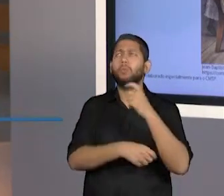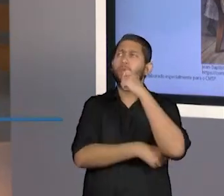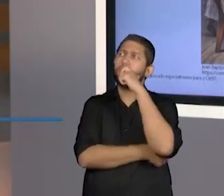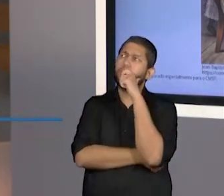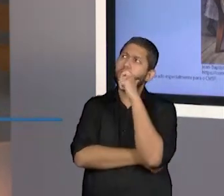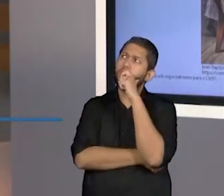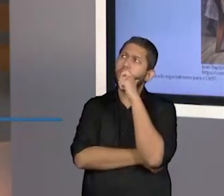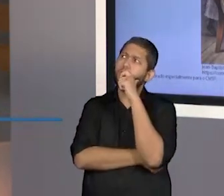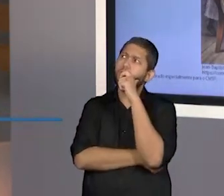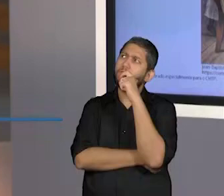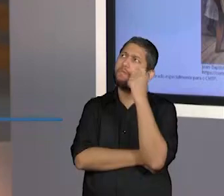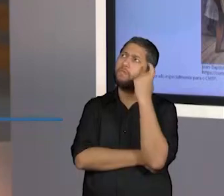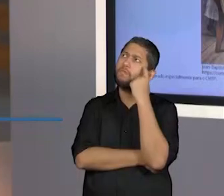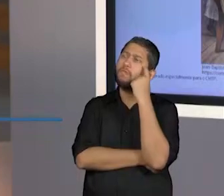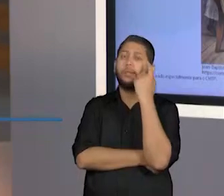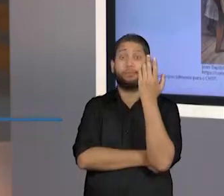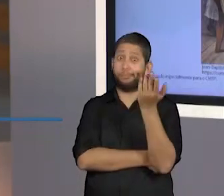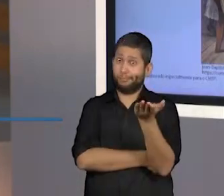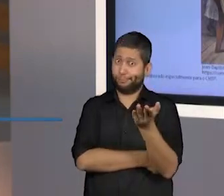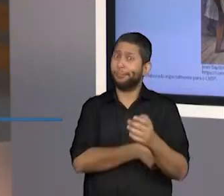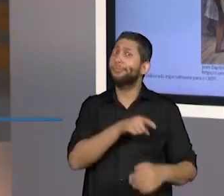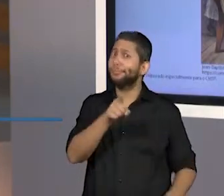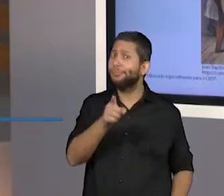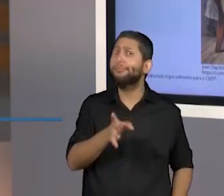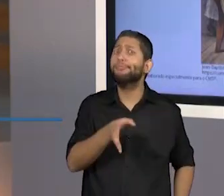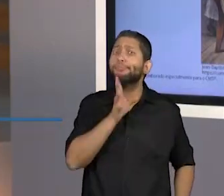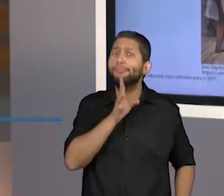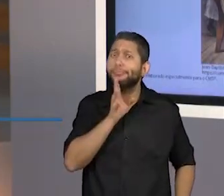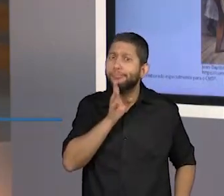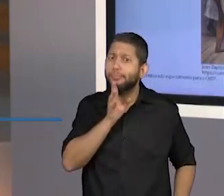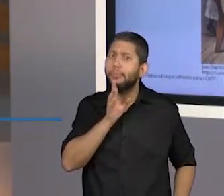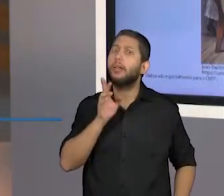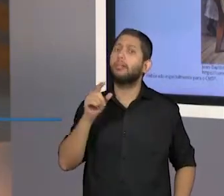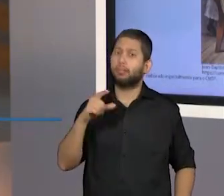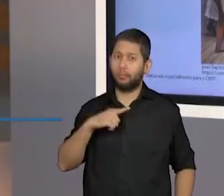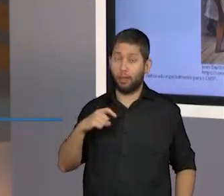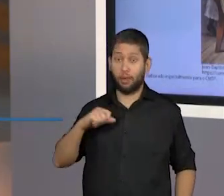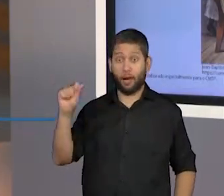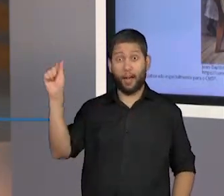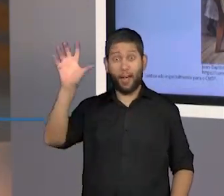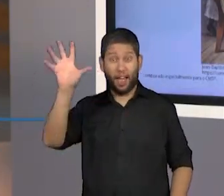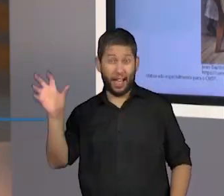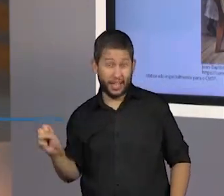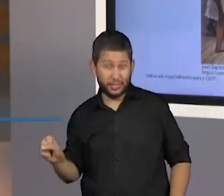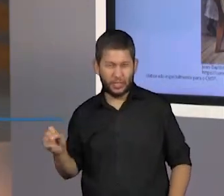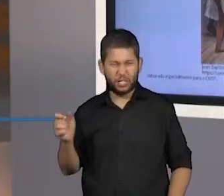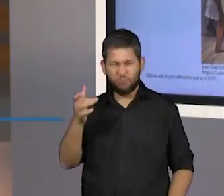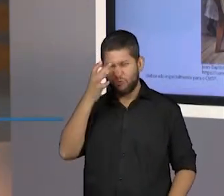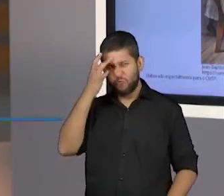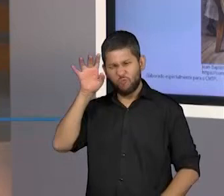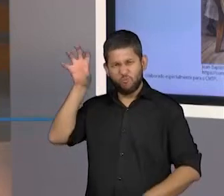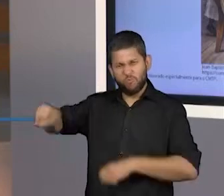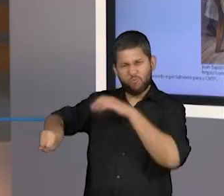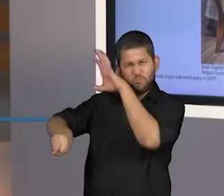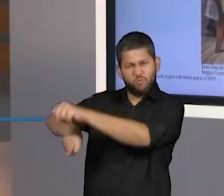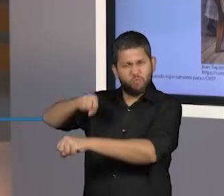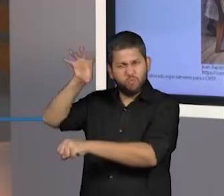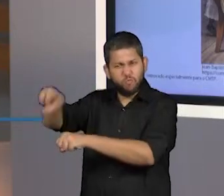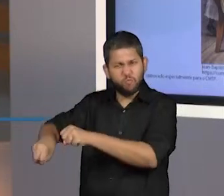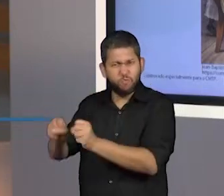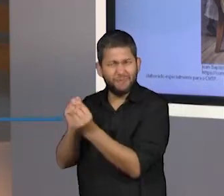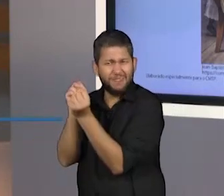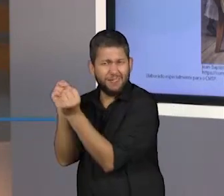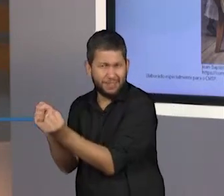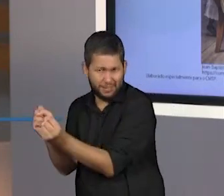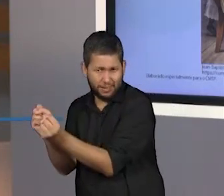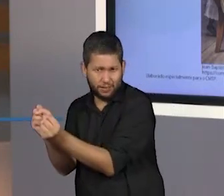Muito bem. A gente sabe aí que a história do Brasil tem uma história de escravização muito grande dos povos africanos. Então,